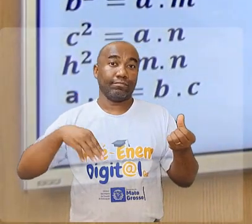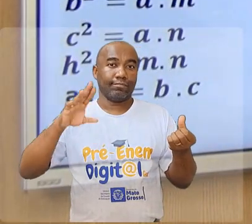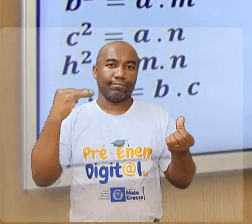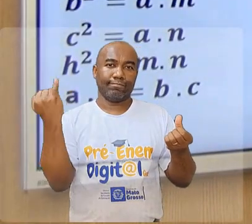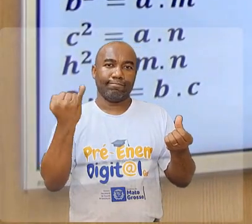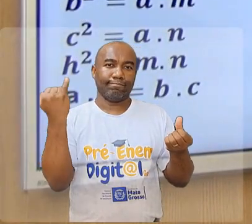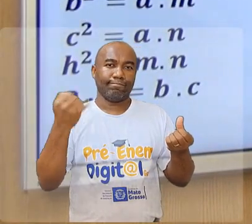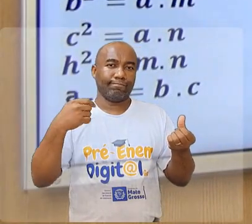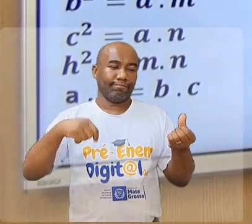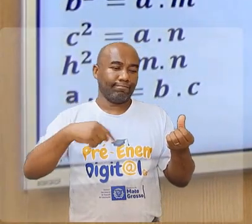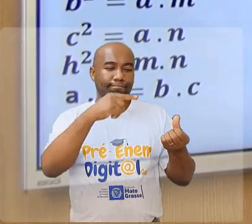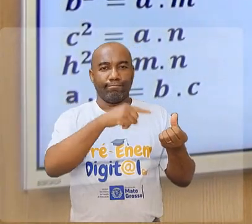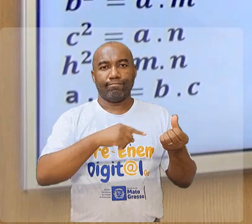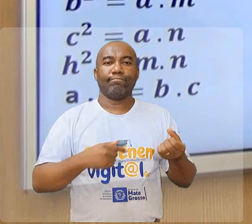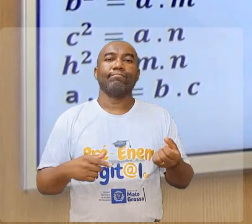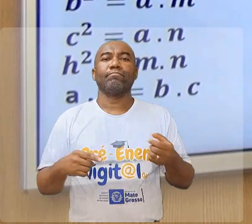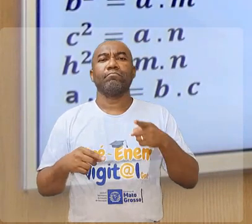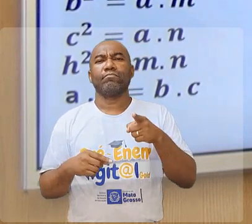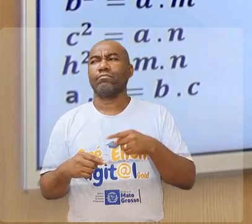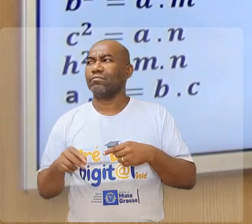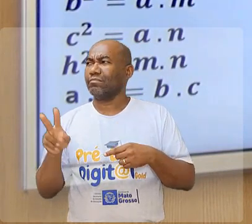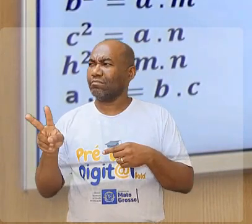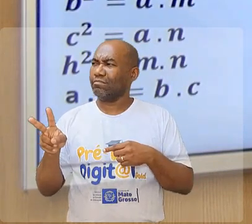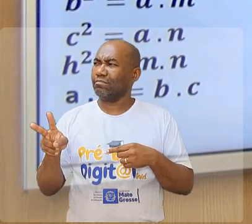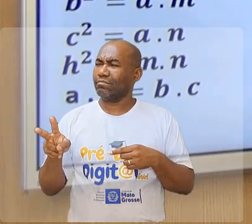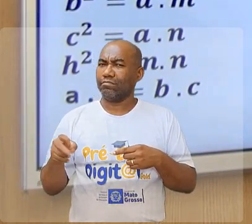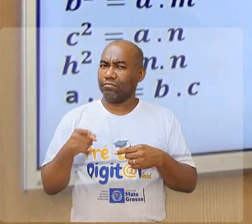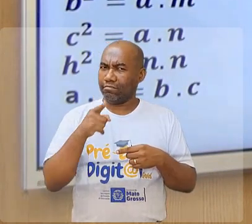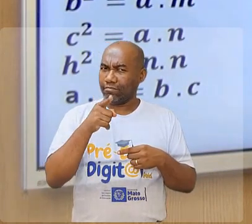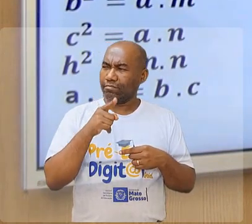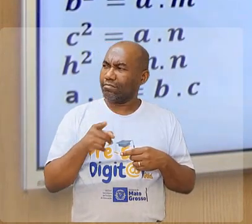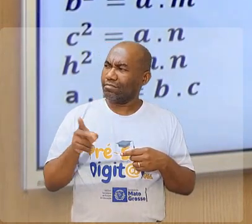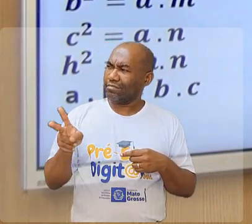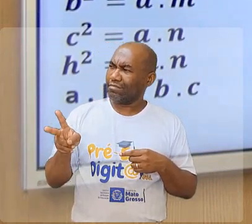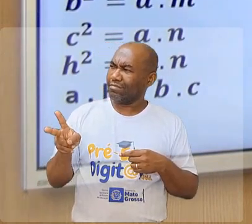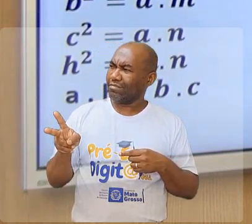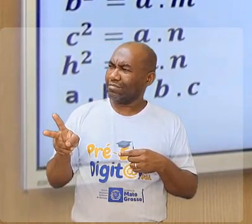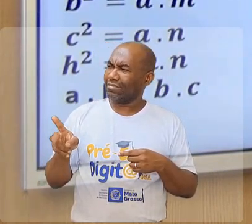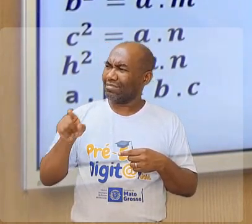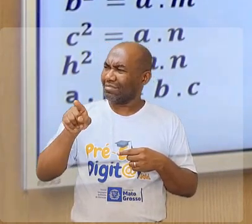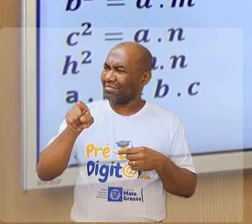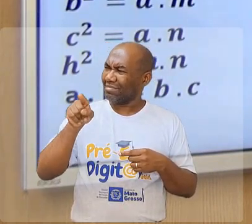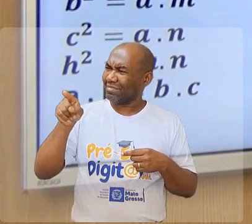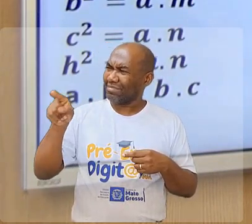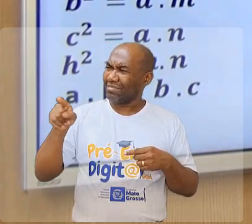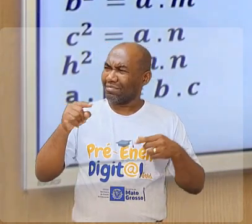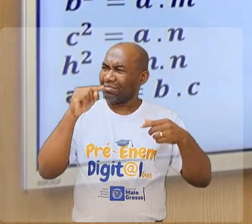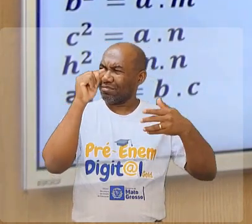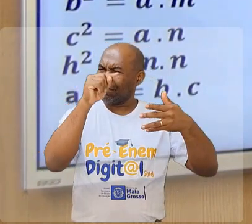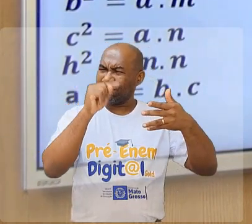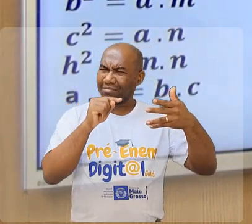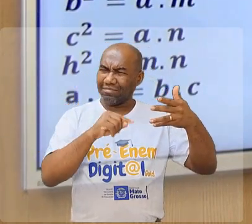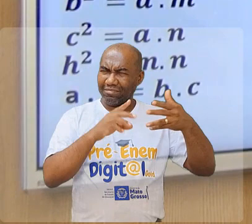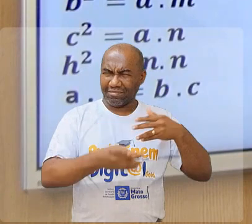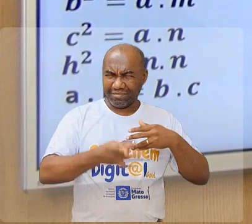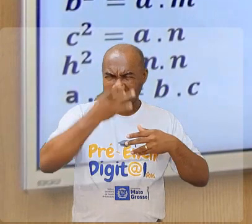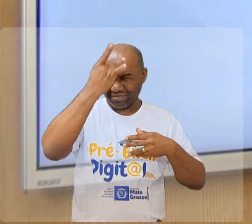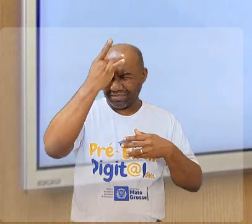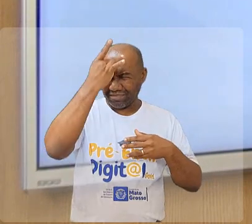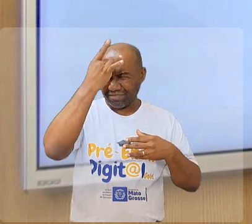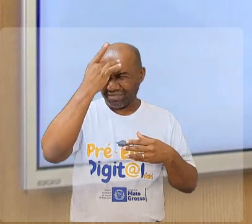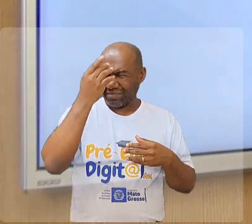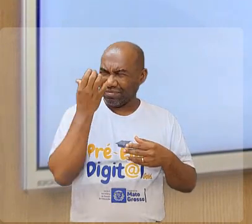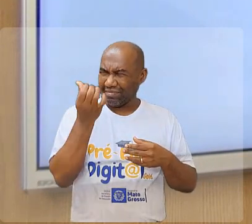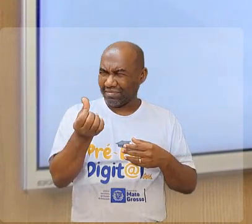beleza e certinho tá pensando assim olhando para ela e imaginando Poxa gravar 6 formas é muito